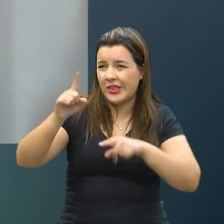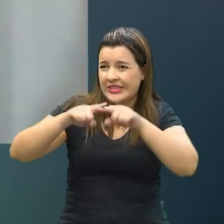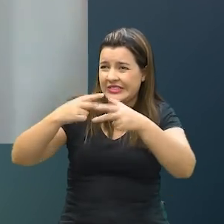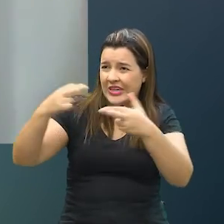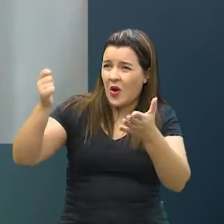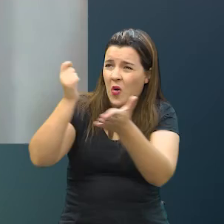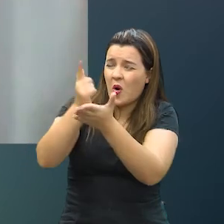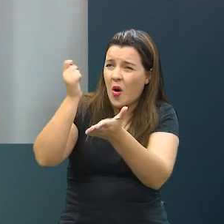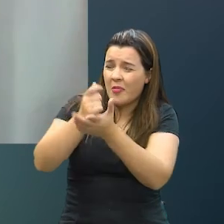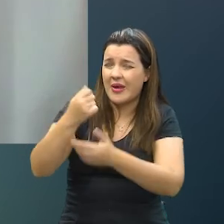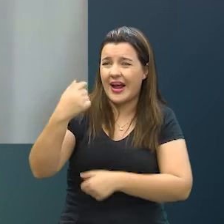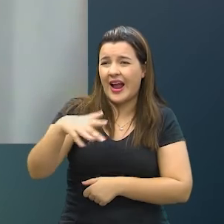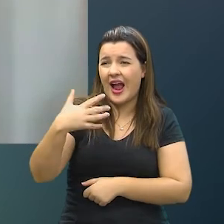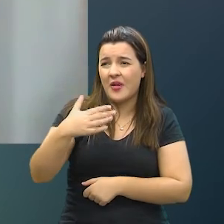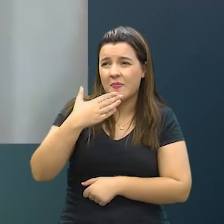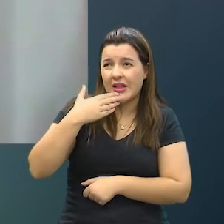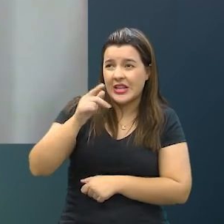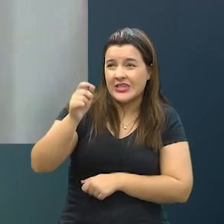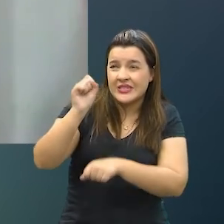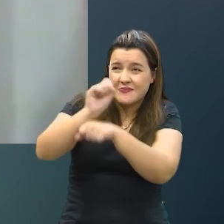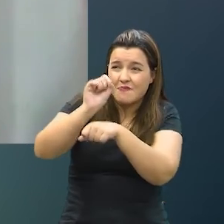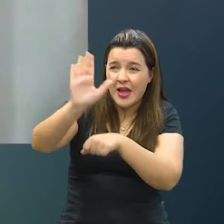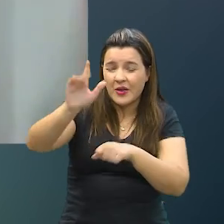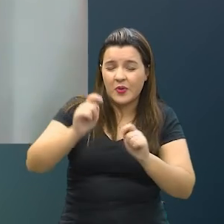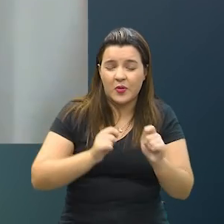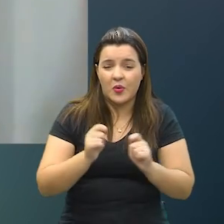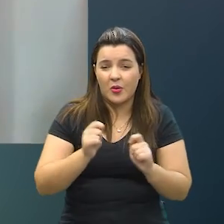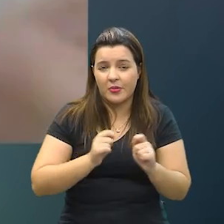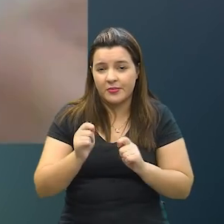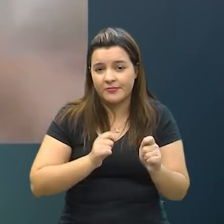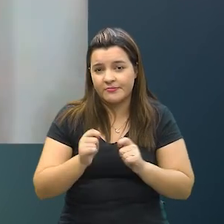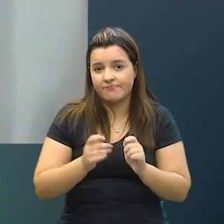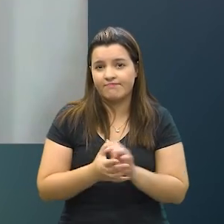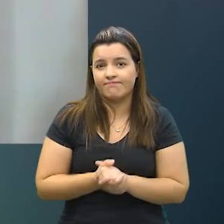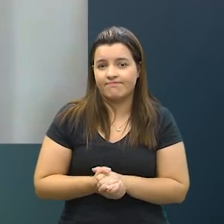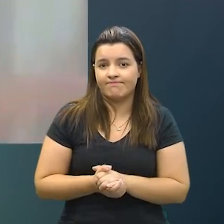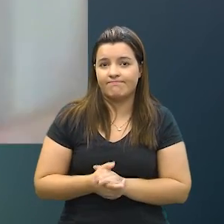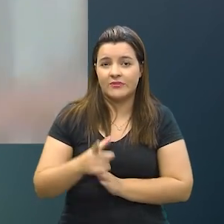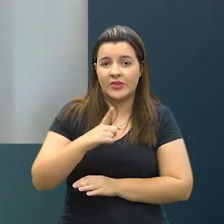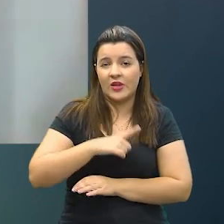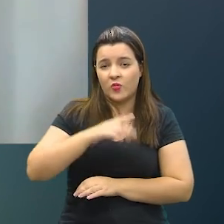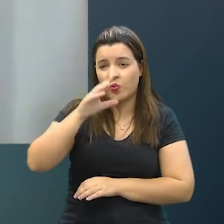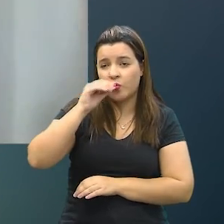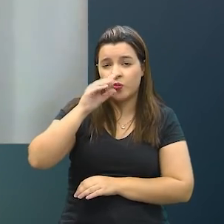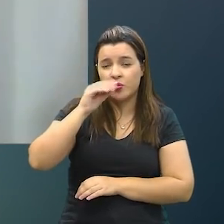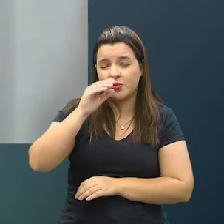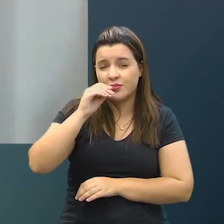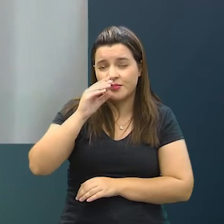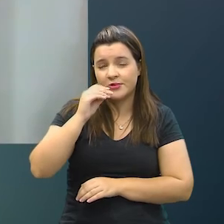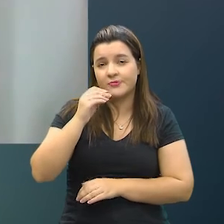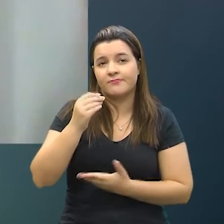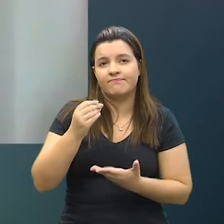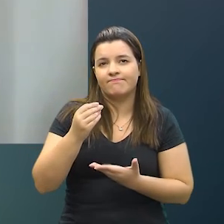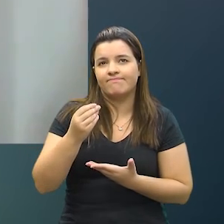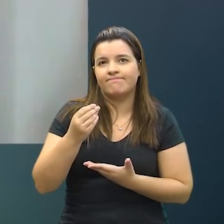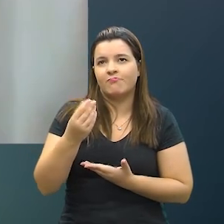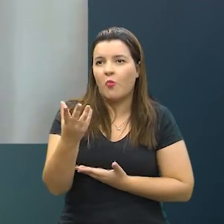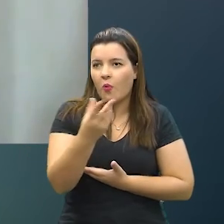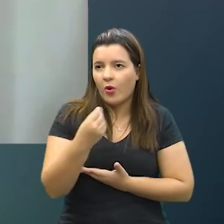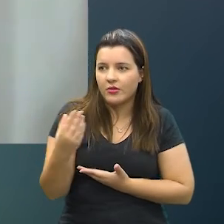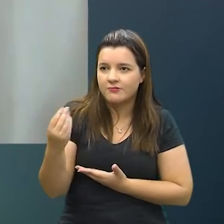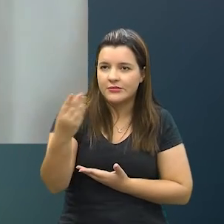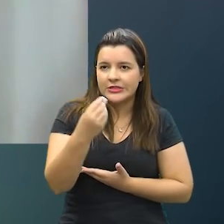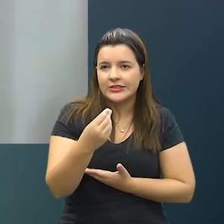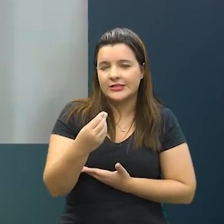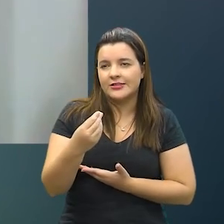tenho isso. Então, legal. Então, vou enxugar isso. Eu tinha uma equipe antes com, né, X colaboradores. O